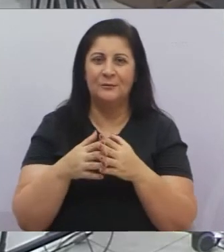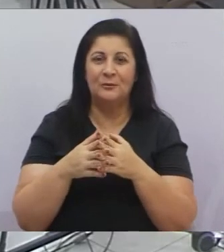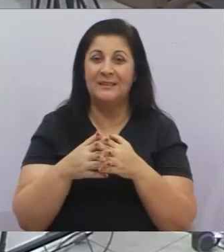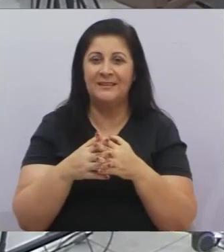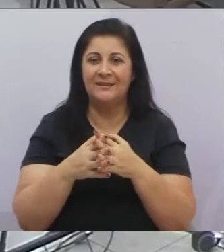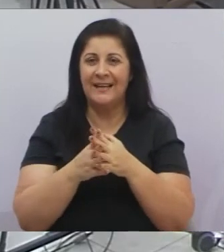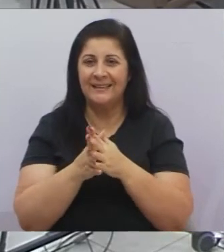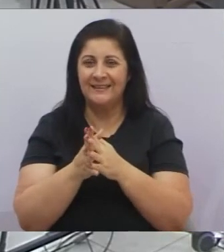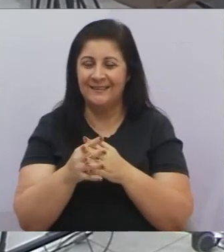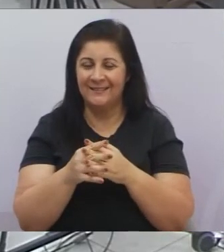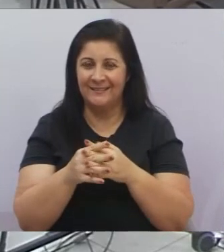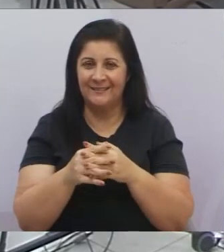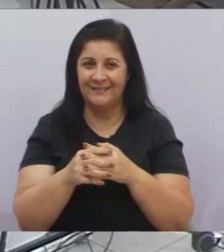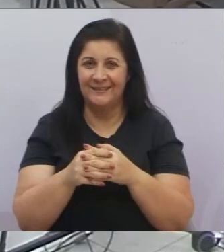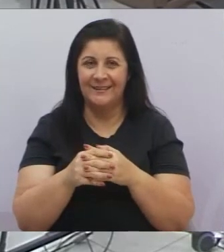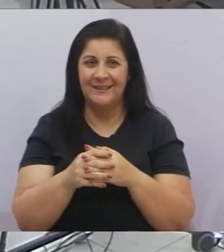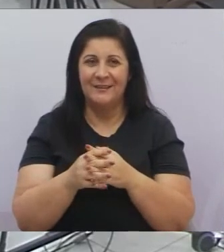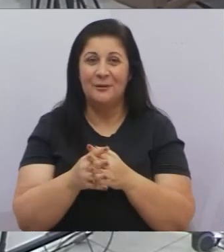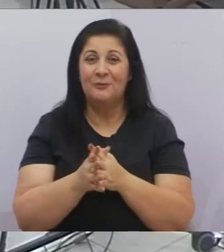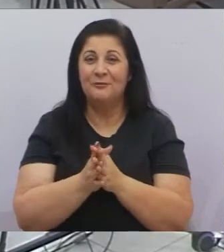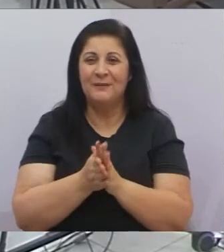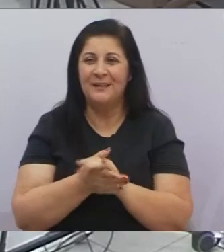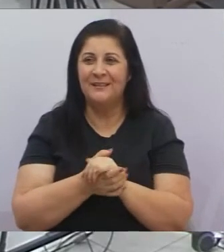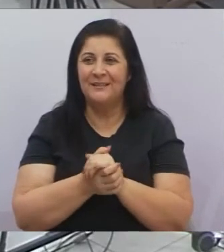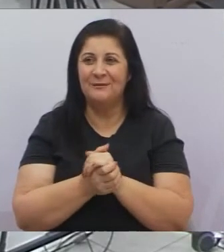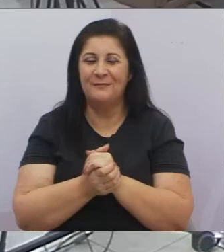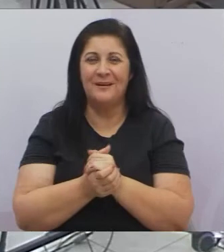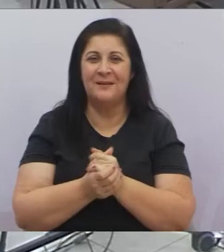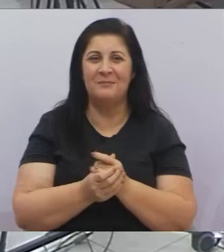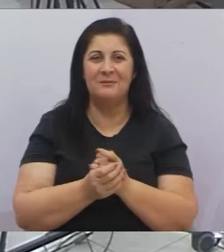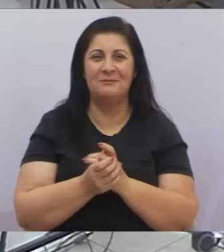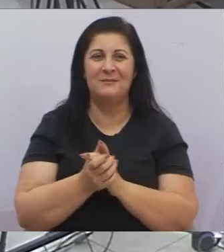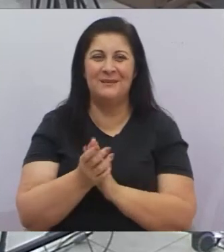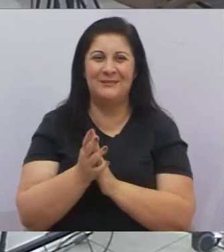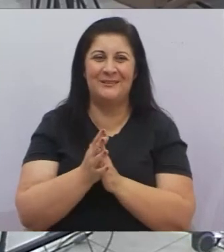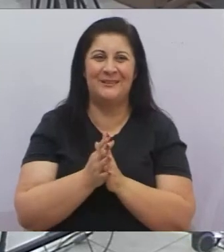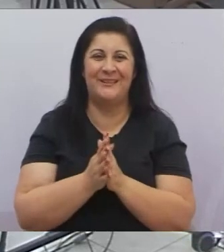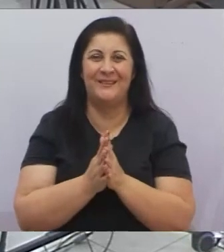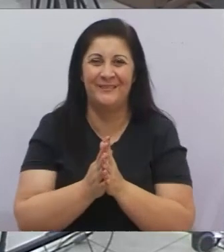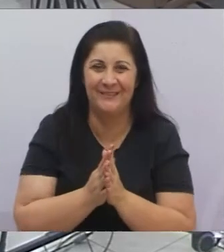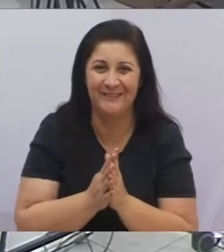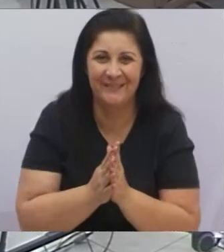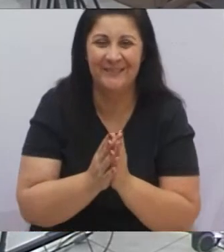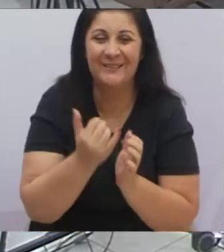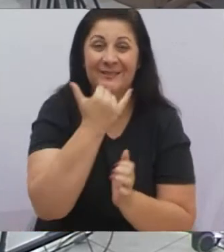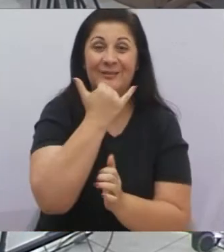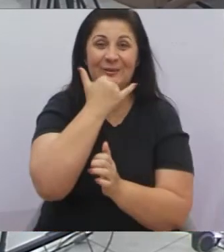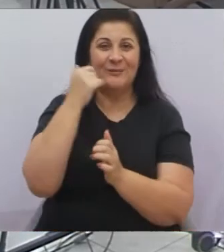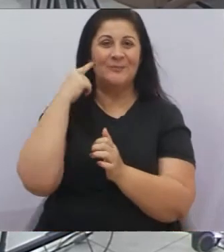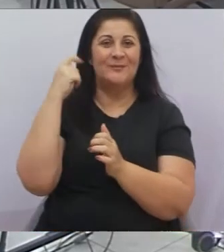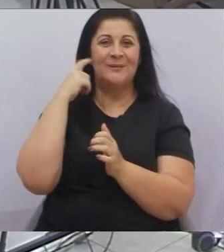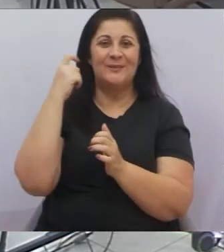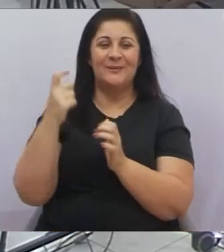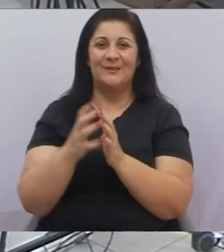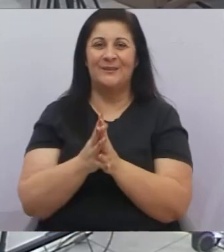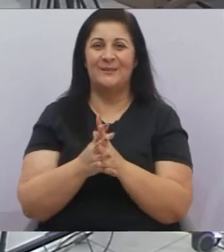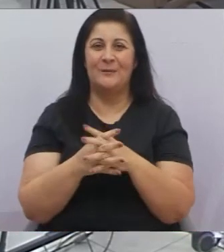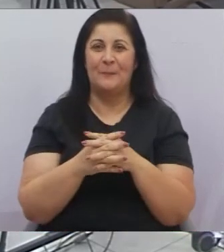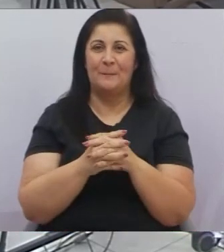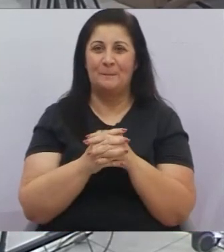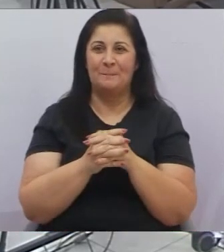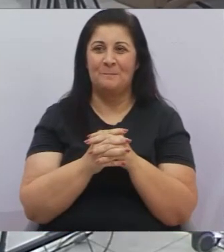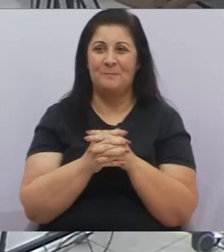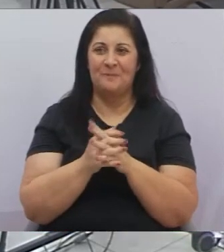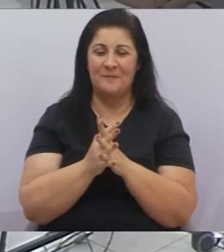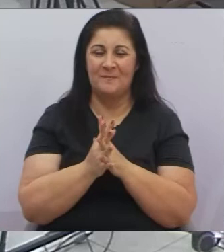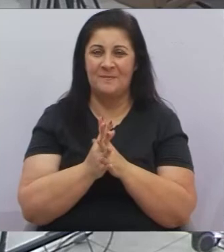A linha C. 1 representante da Secretaria de Saúde. A linha D. um representante da Secretaria Municipal de Educação. A